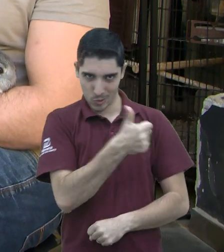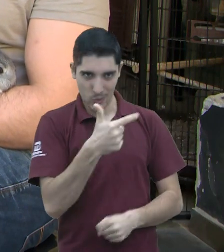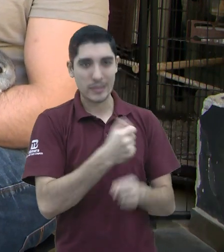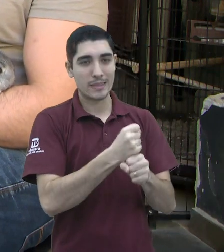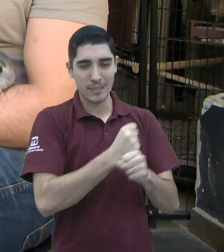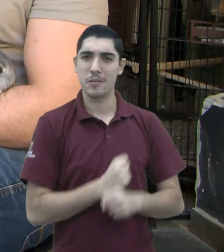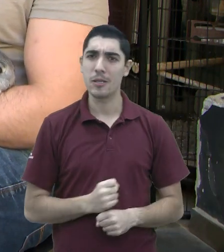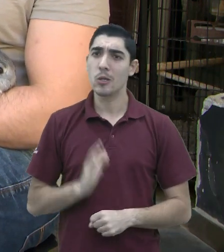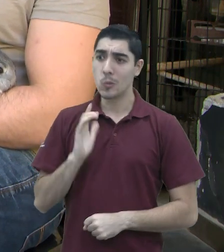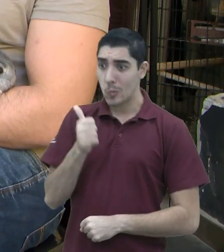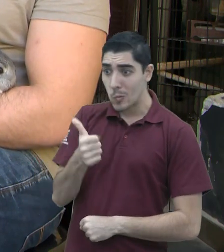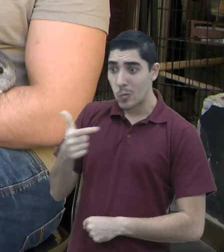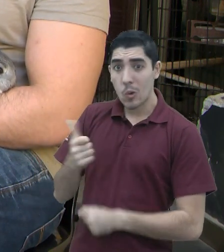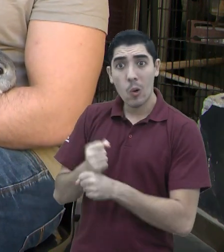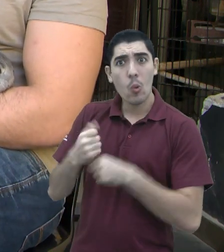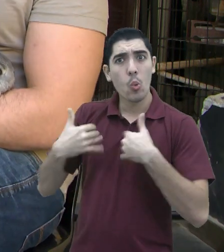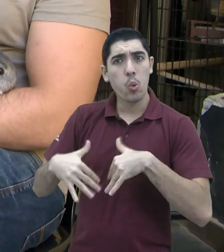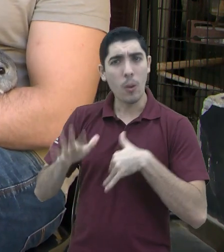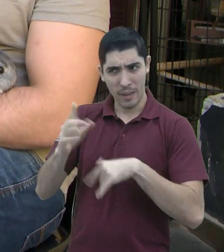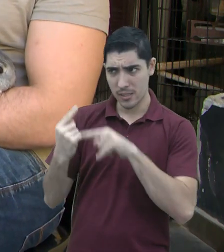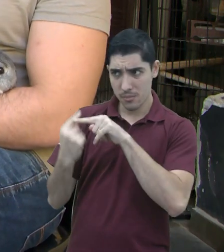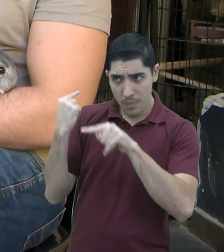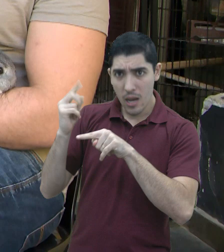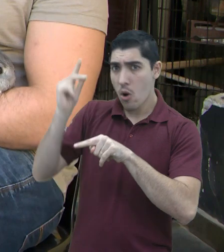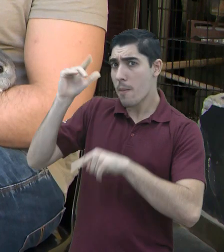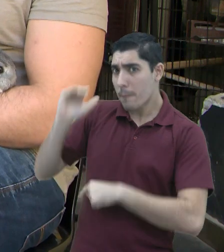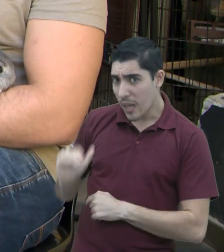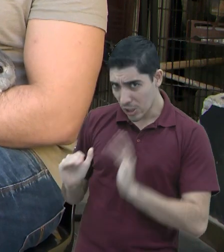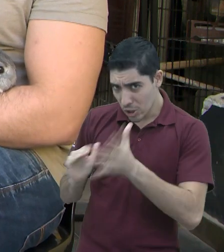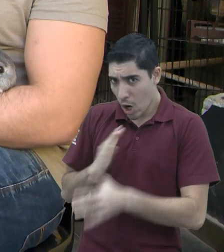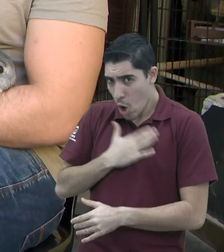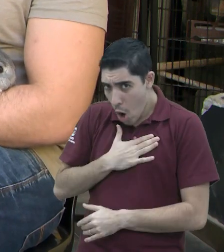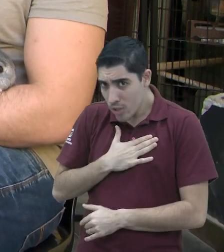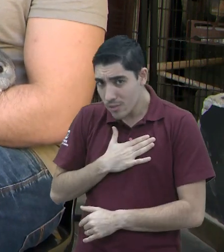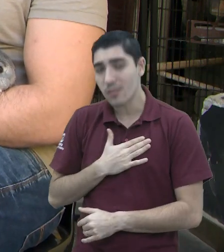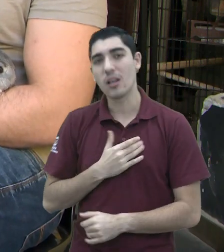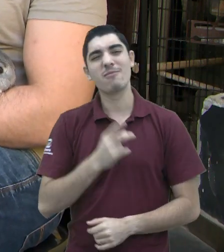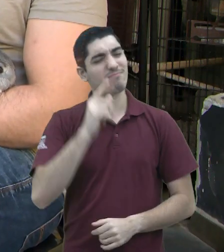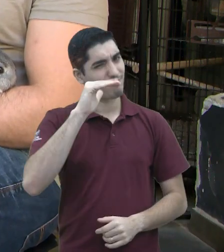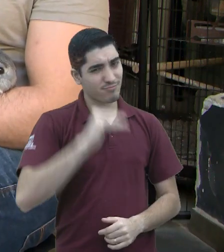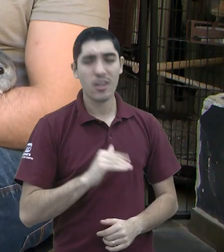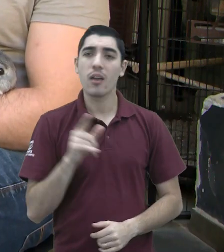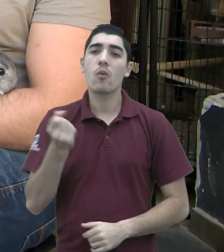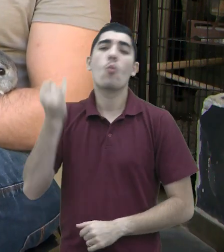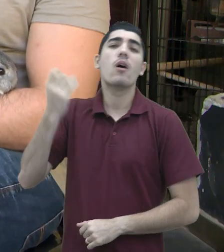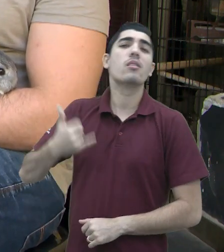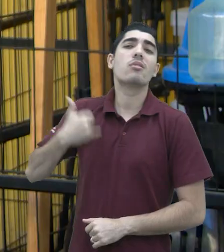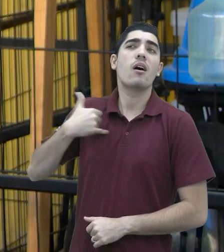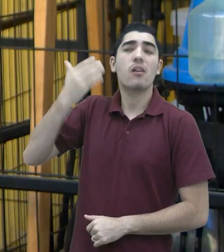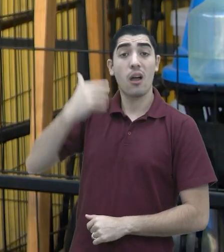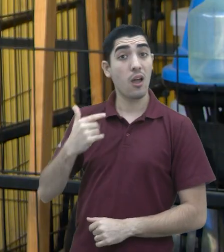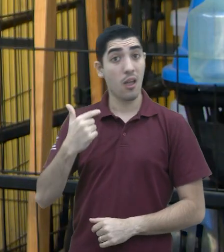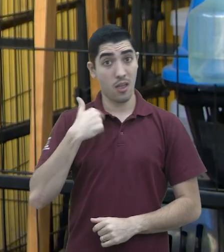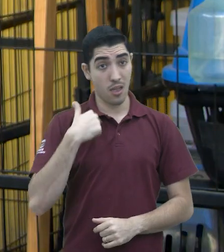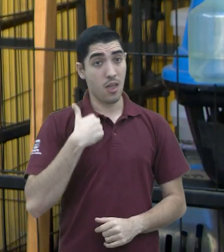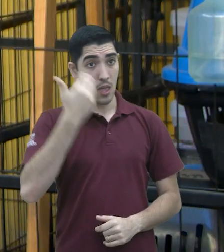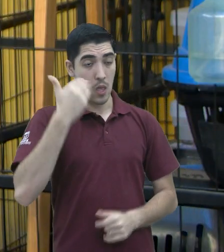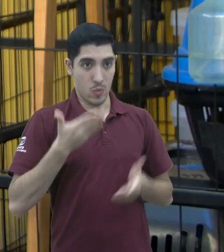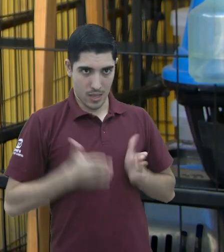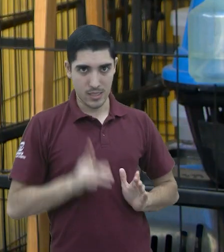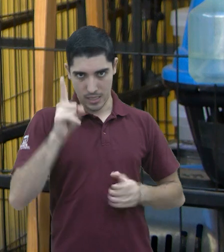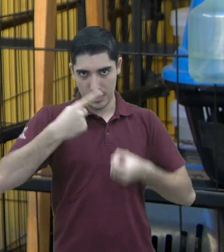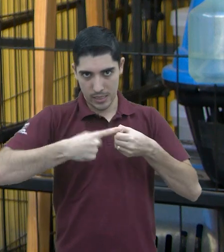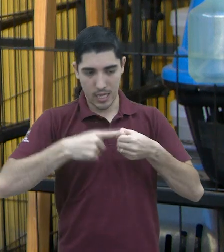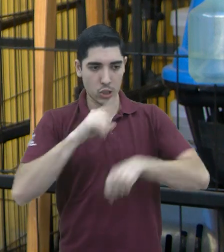12 anos. 12 anos, mas é uma paixão que começou há 12 anos ou já vinha de antes? Já vinha de antes. Desde quando? Desde quando eu